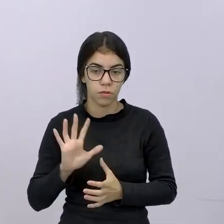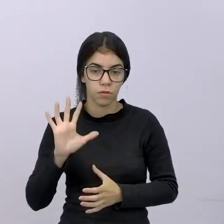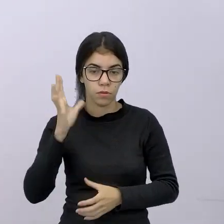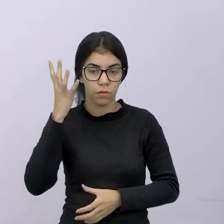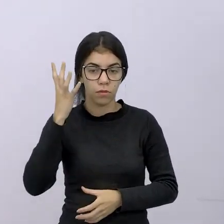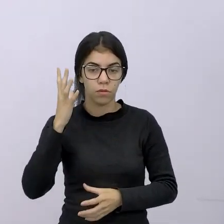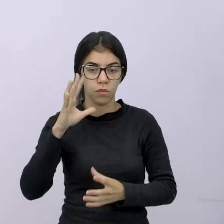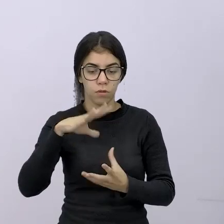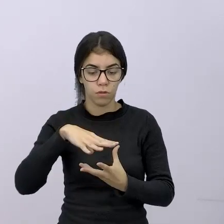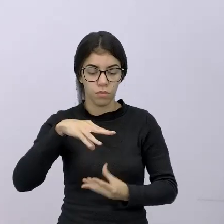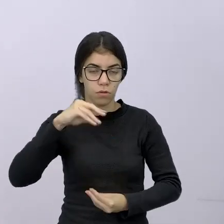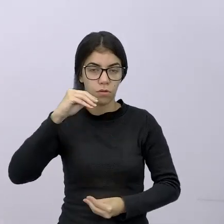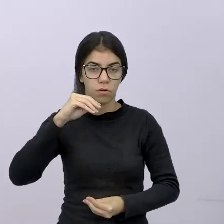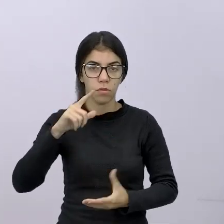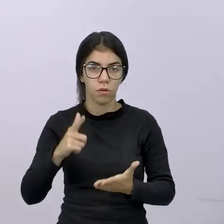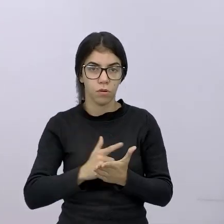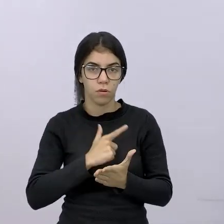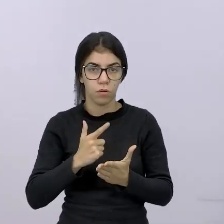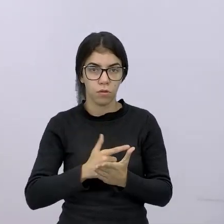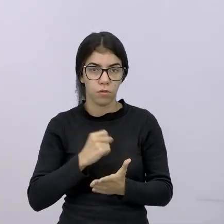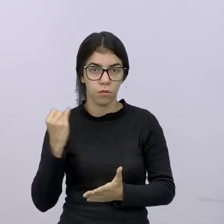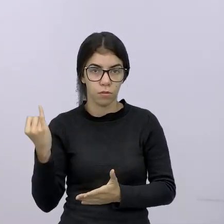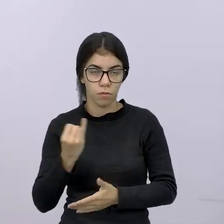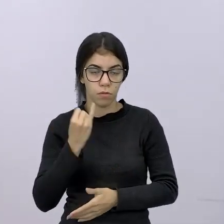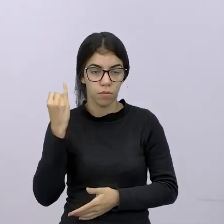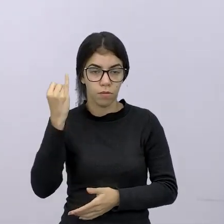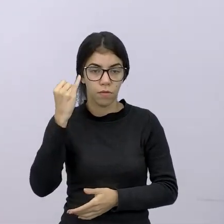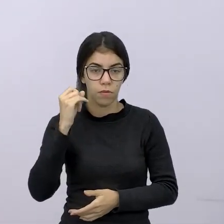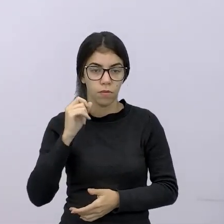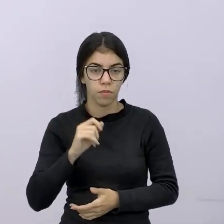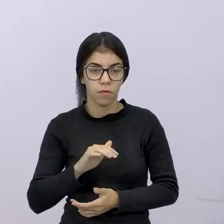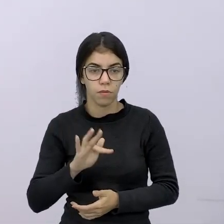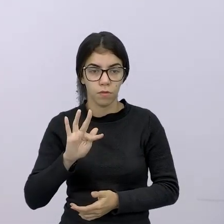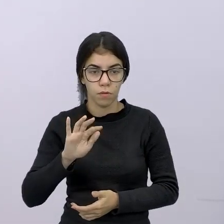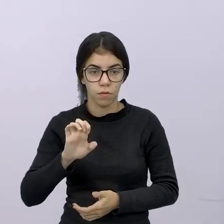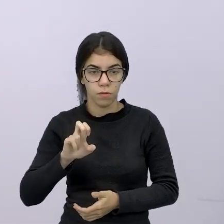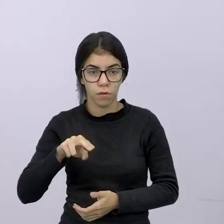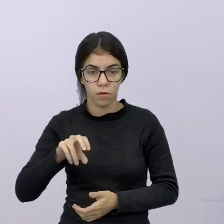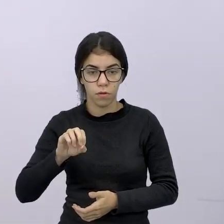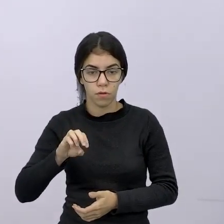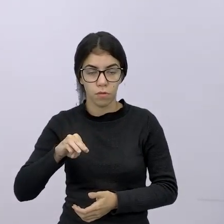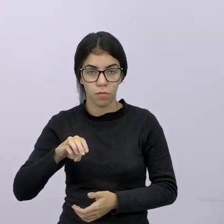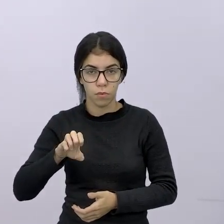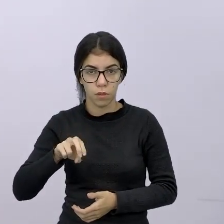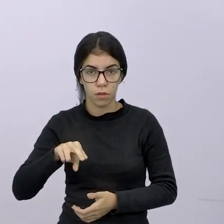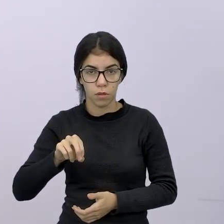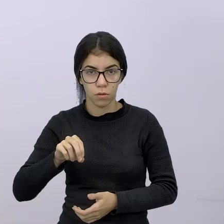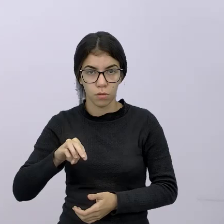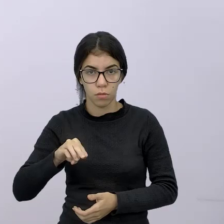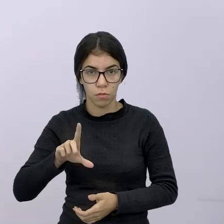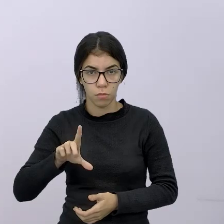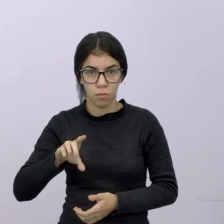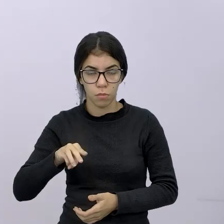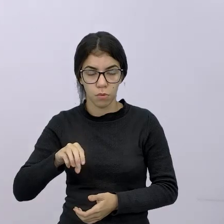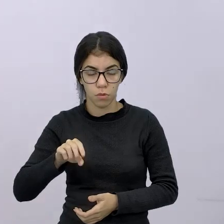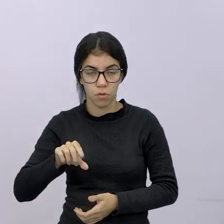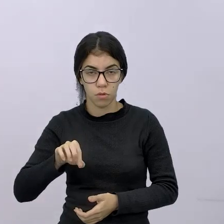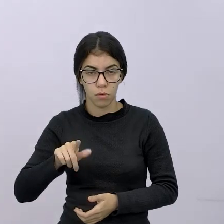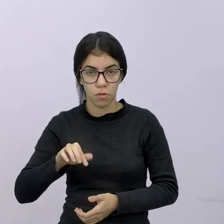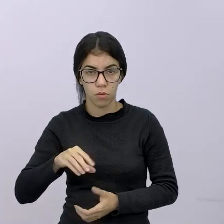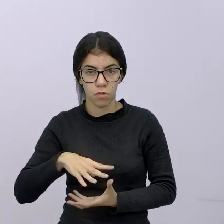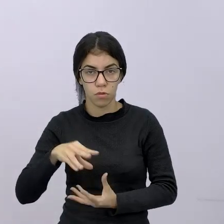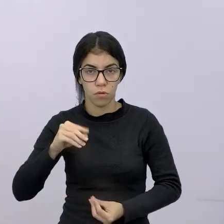do Espírito, que é um livro muito importante da filosofia, chama Fenomenologia do Espírito. Essa ideia de que